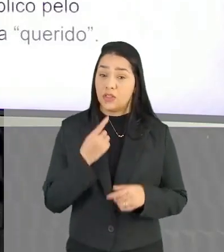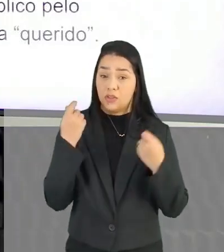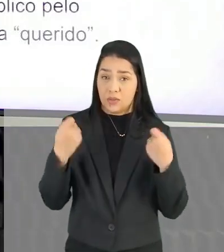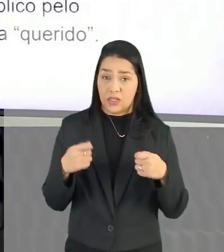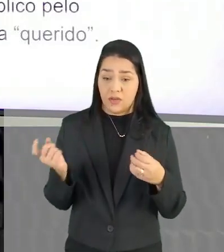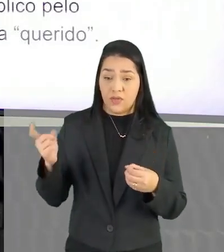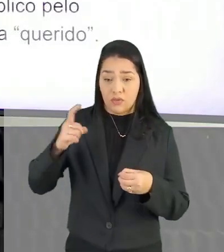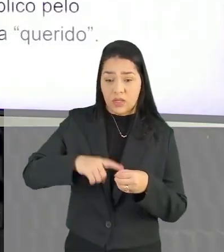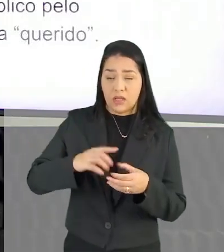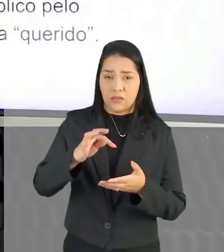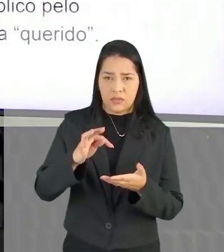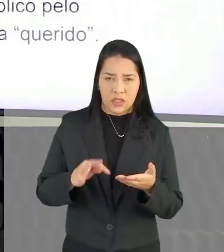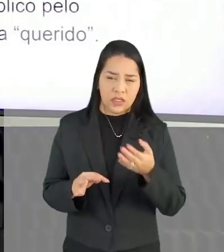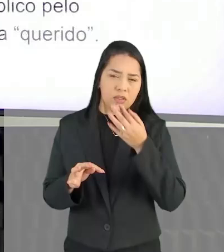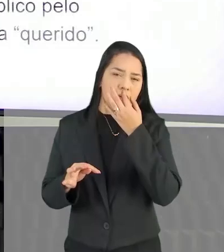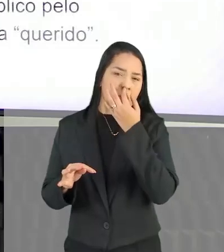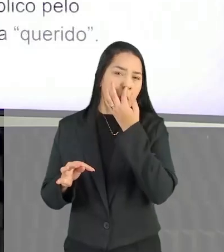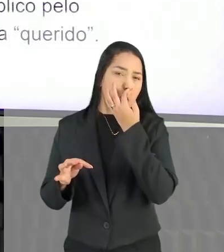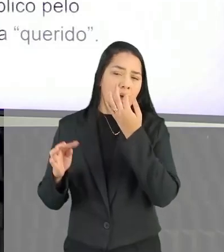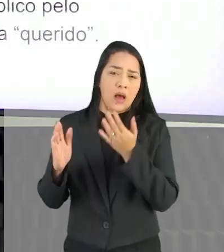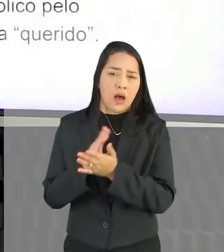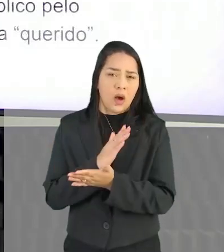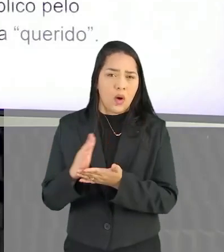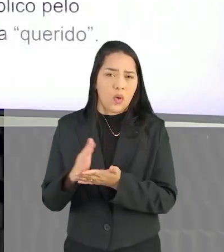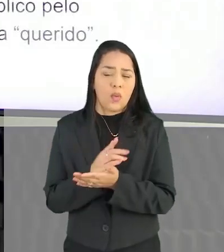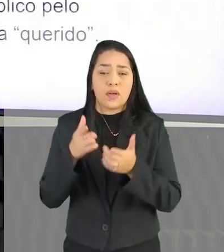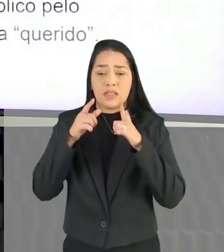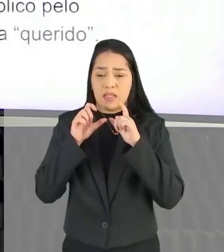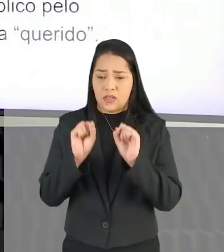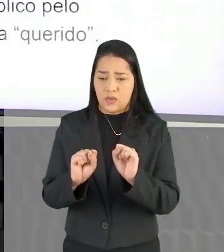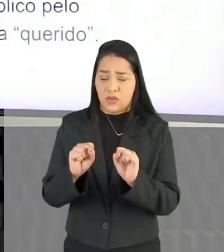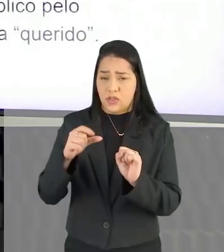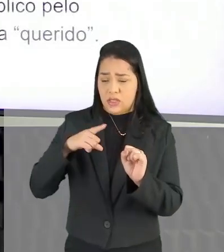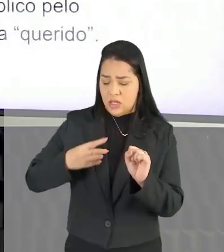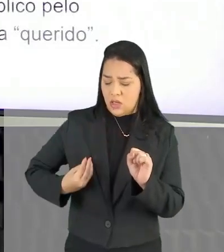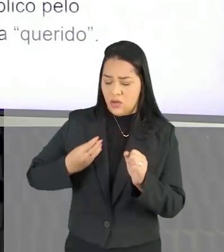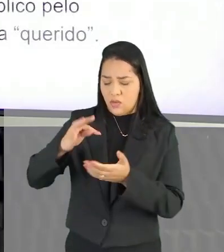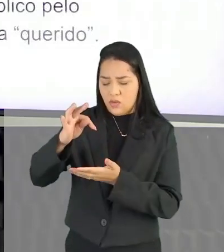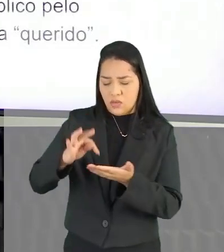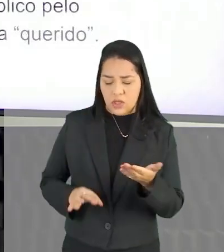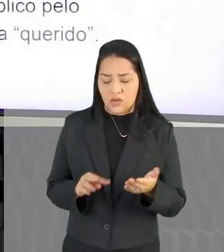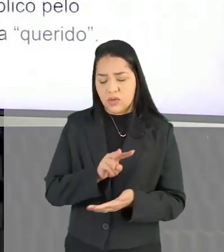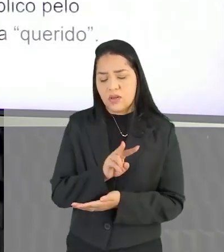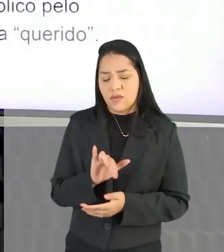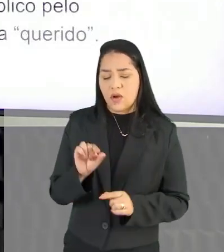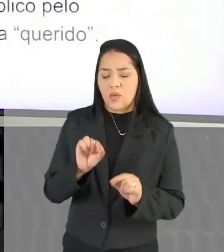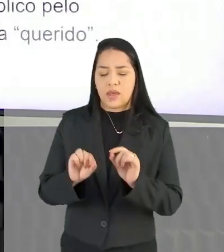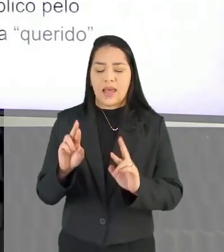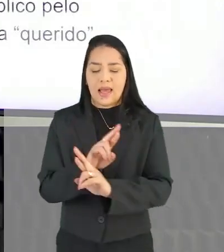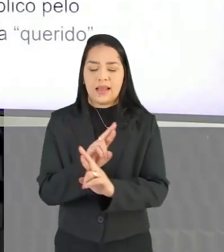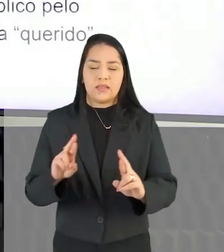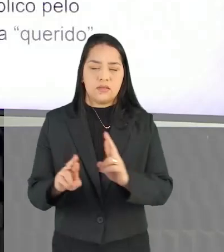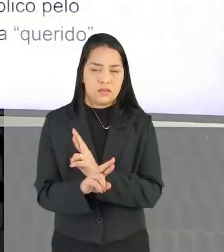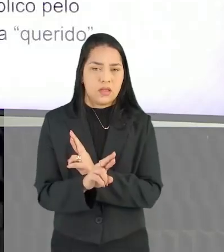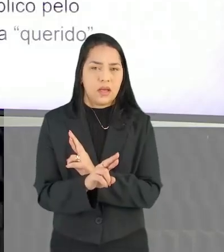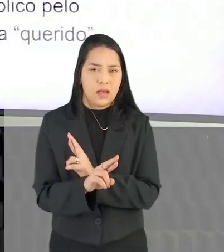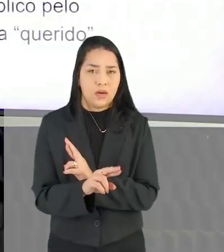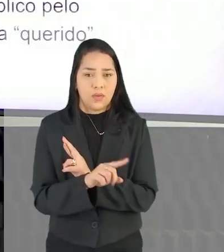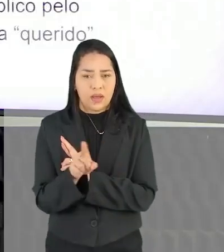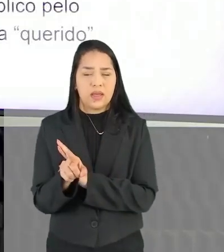voltar no texto, a gente percebe algumas pistas linguísticas que estão presentes no texto que vai estar diretamente relacionada com